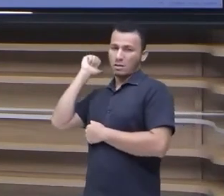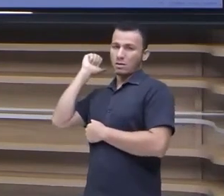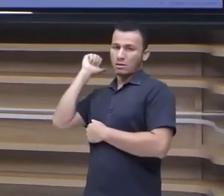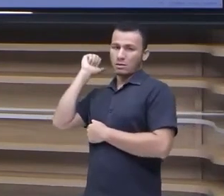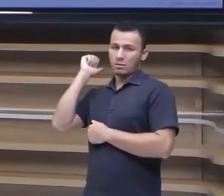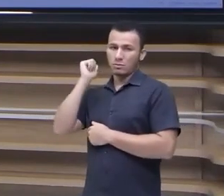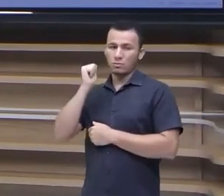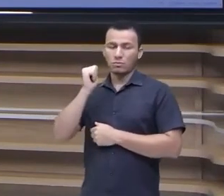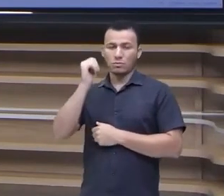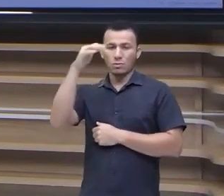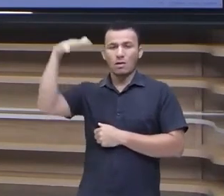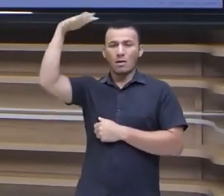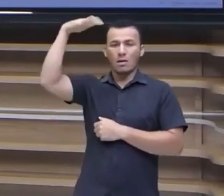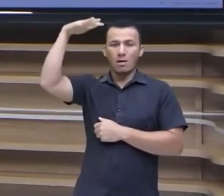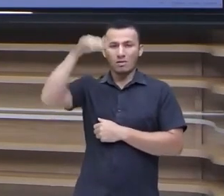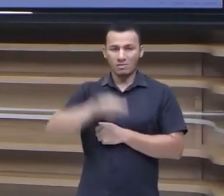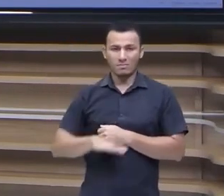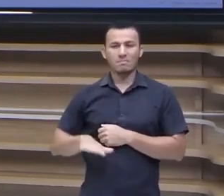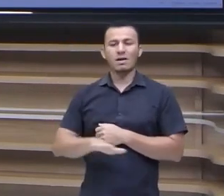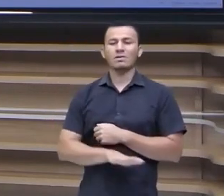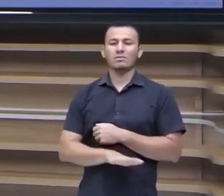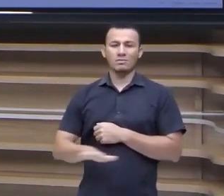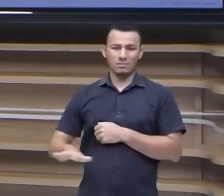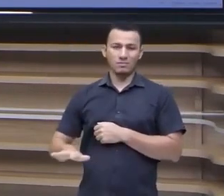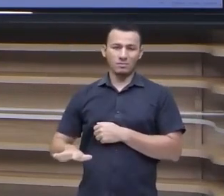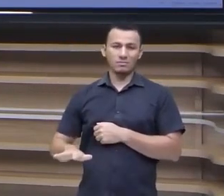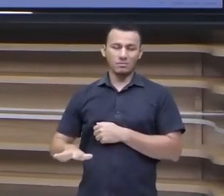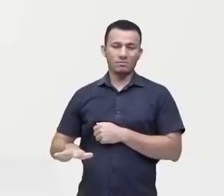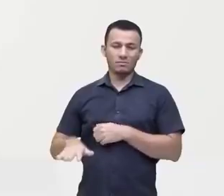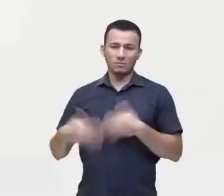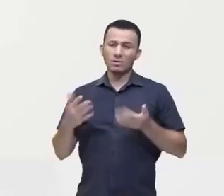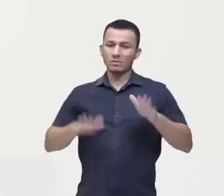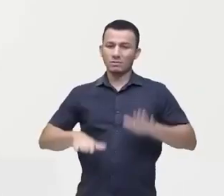se eu estou em cima, se eu estou embaixo.